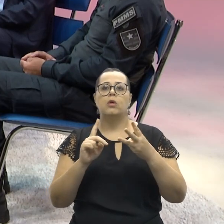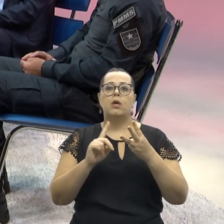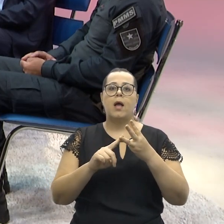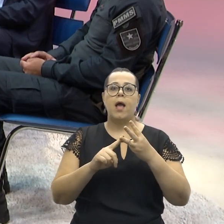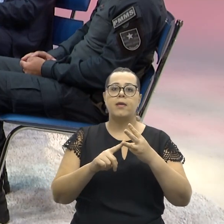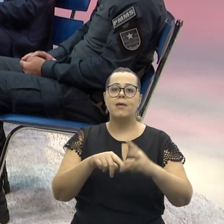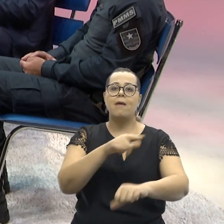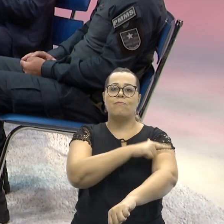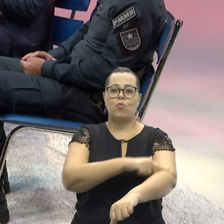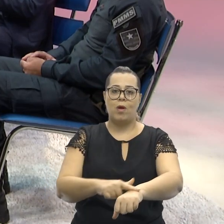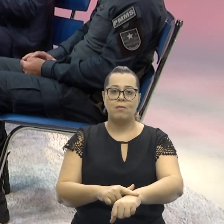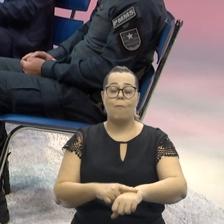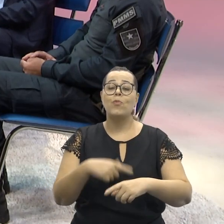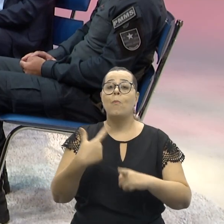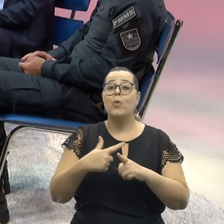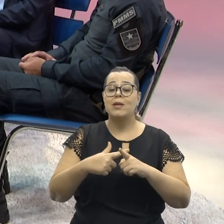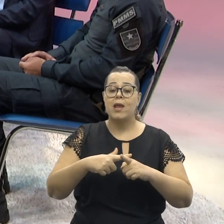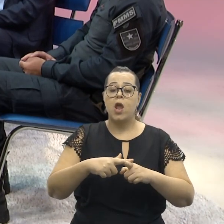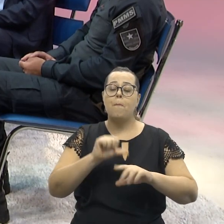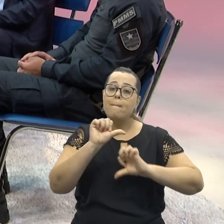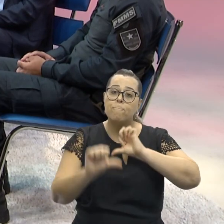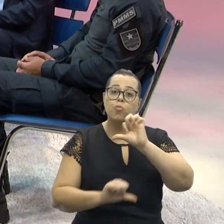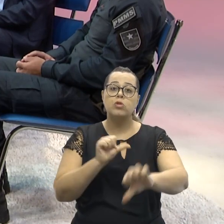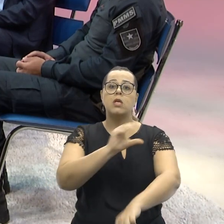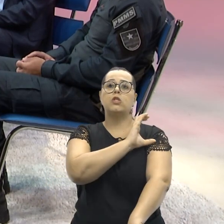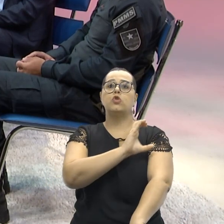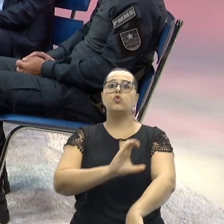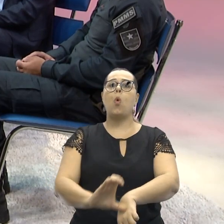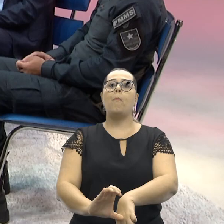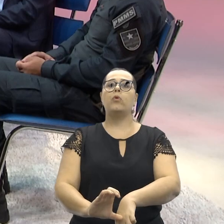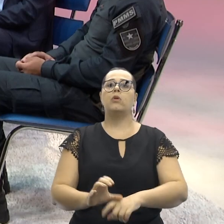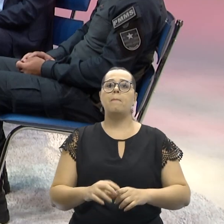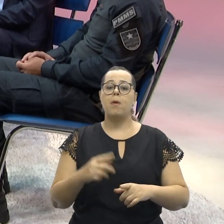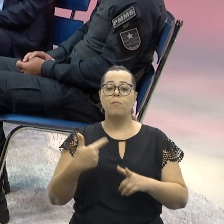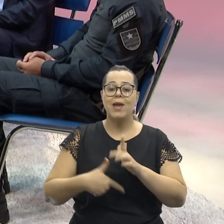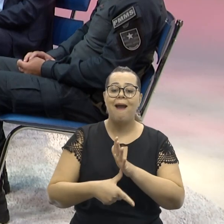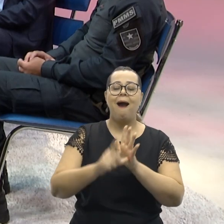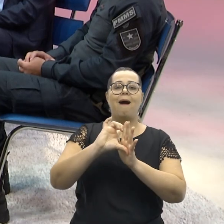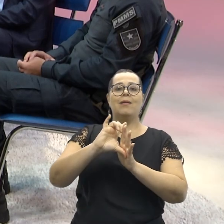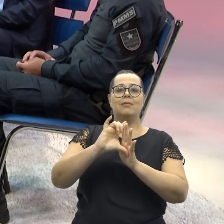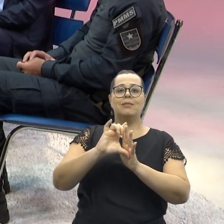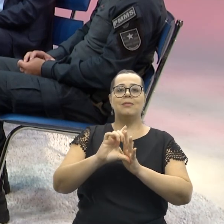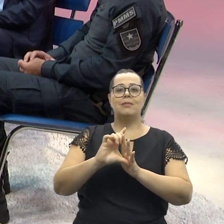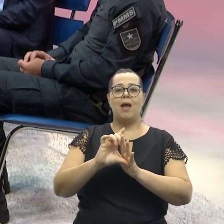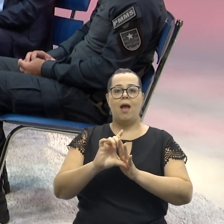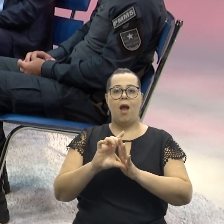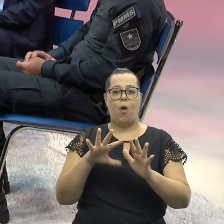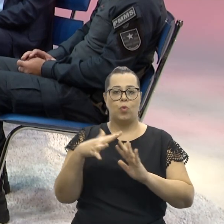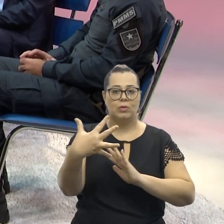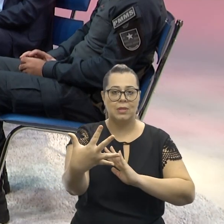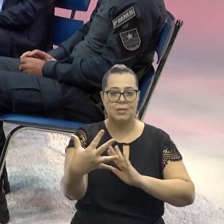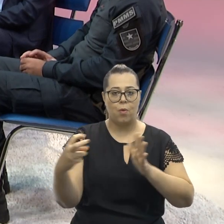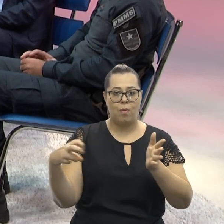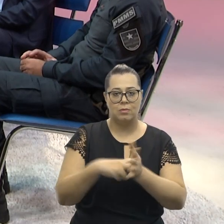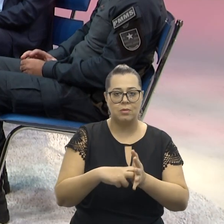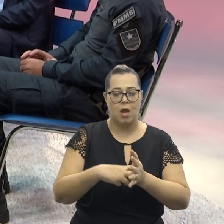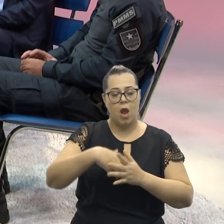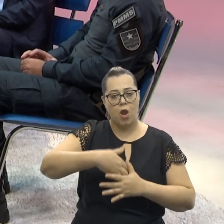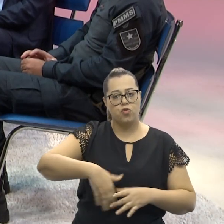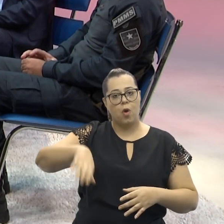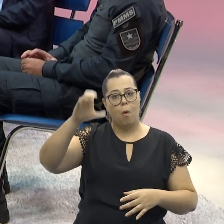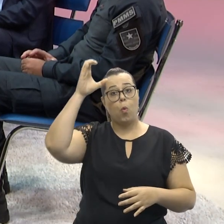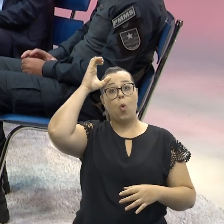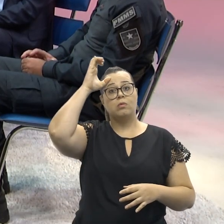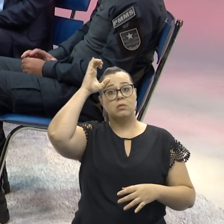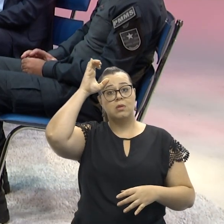é a educação, essa mudança de comportamento, agir preventivamente e, principalmente, respeitar os mais vulneráveis,